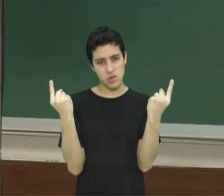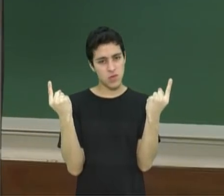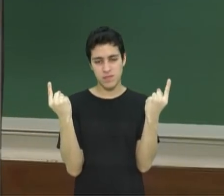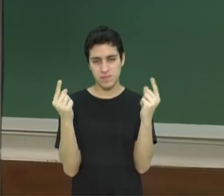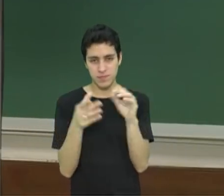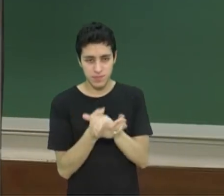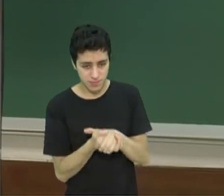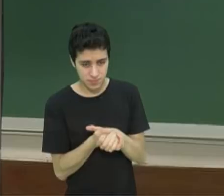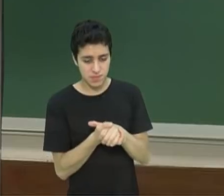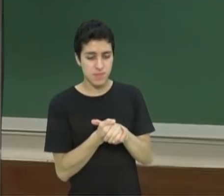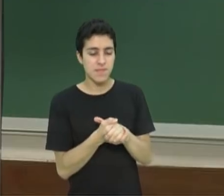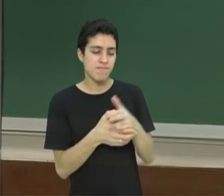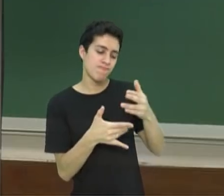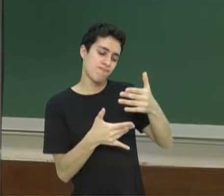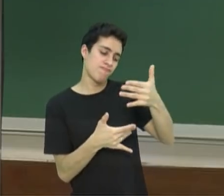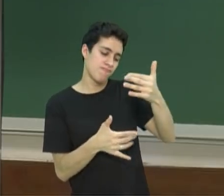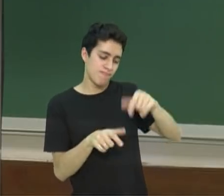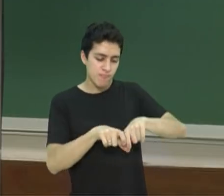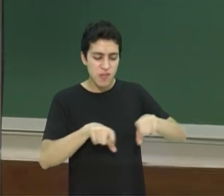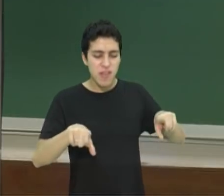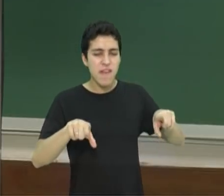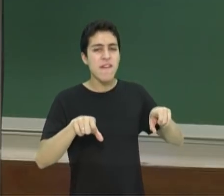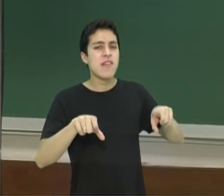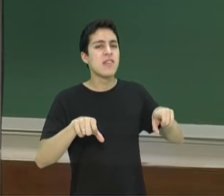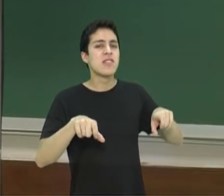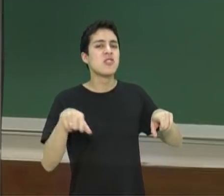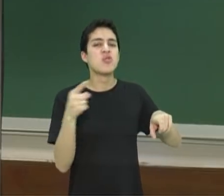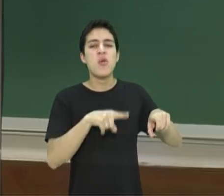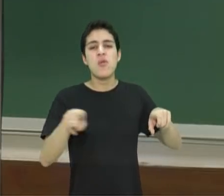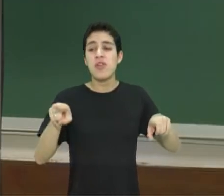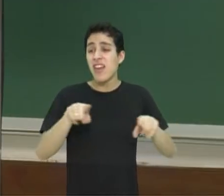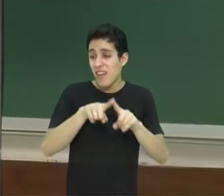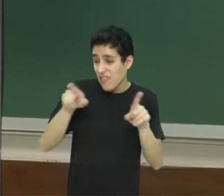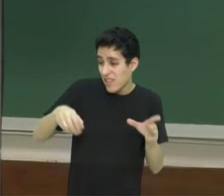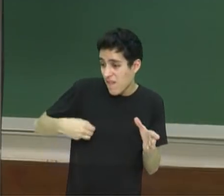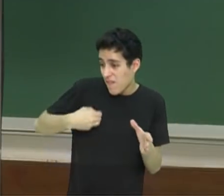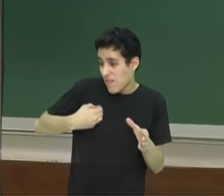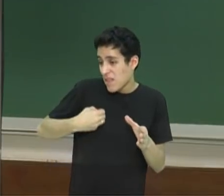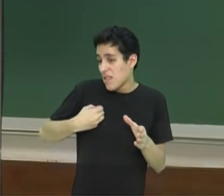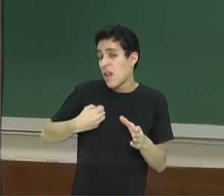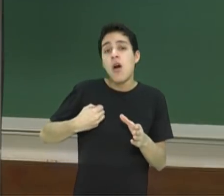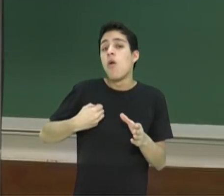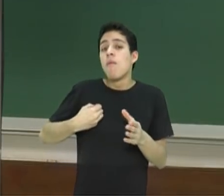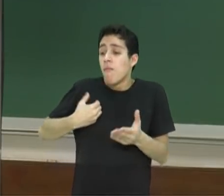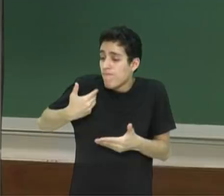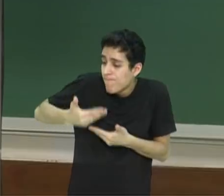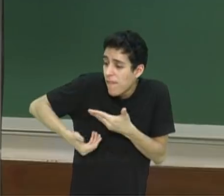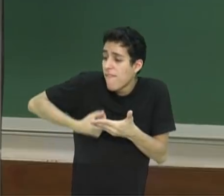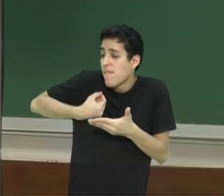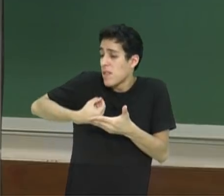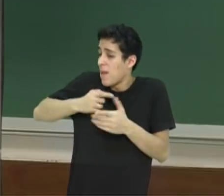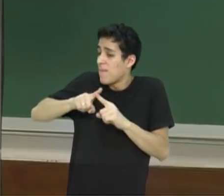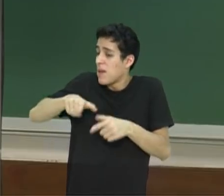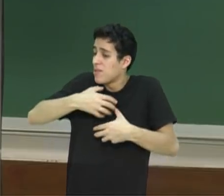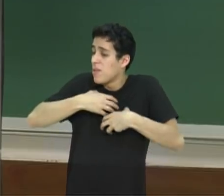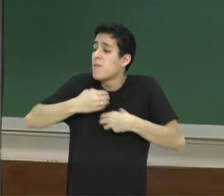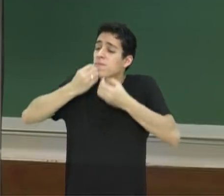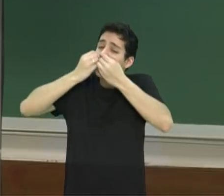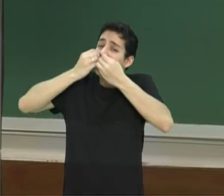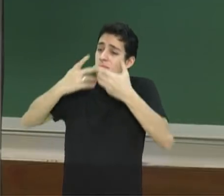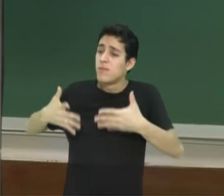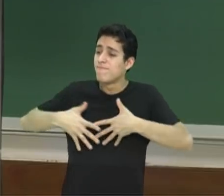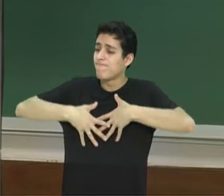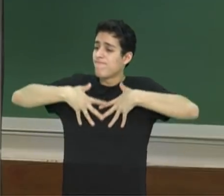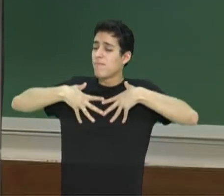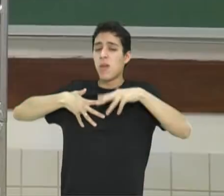Inclusive, lá no final ele diz, viva a vida com bom humor. Então, o que ele diz é, não se preocupe